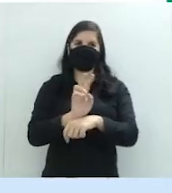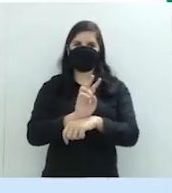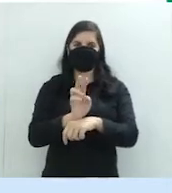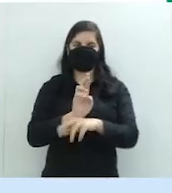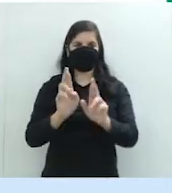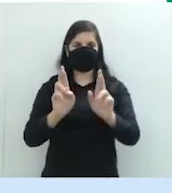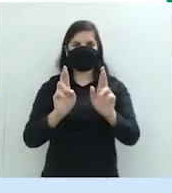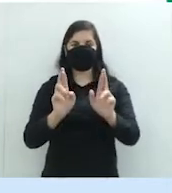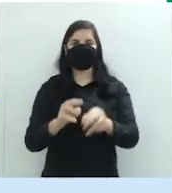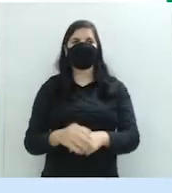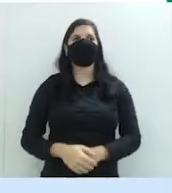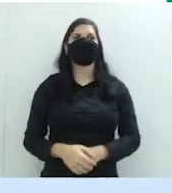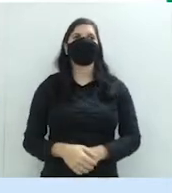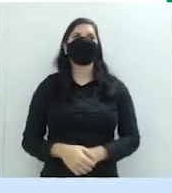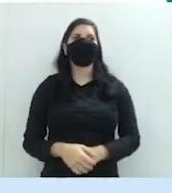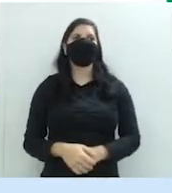Esperança.